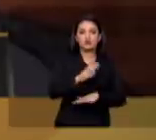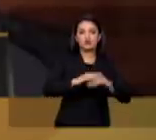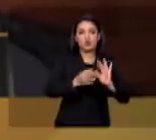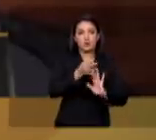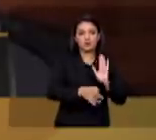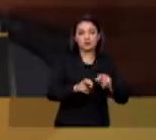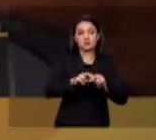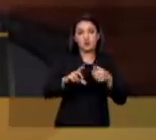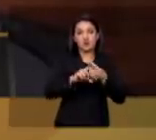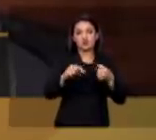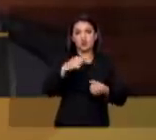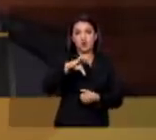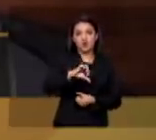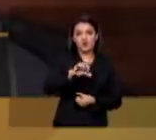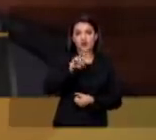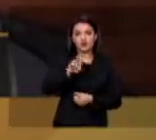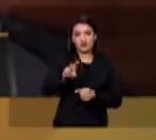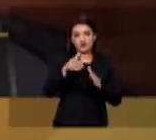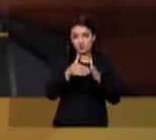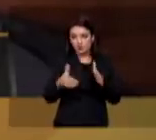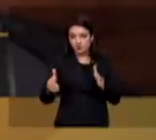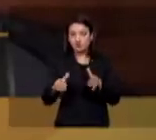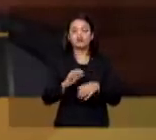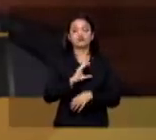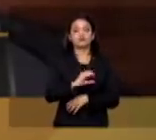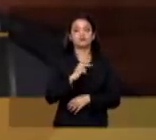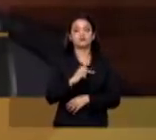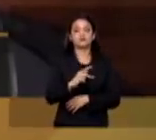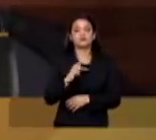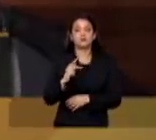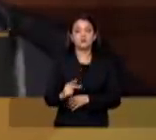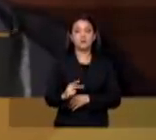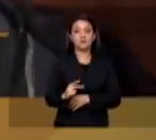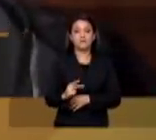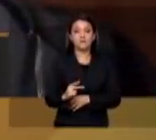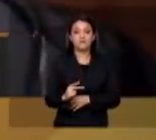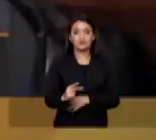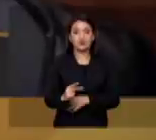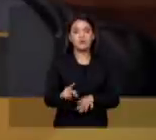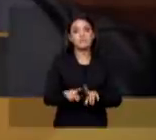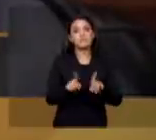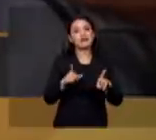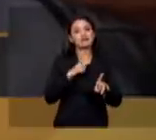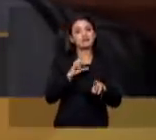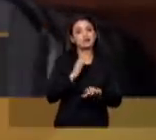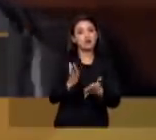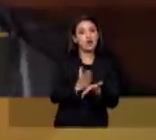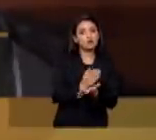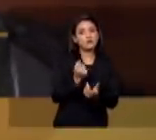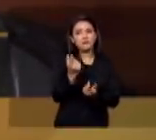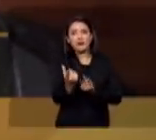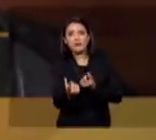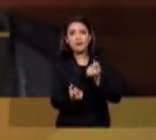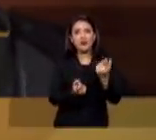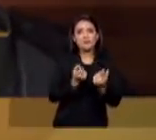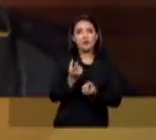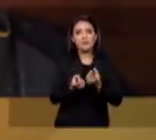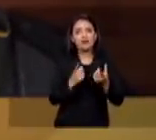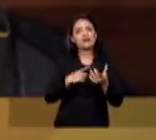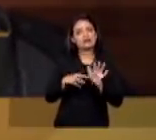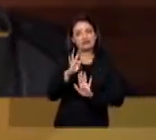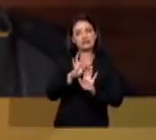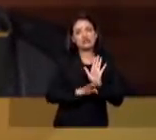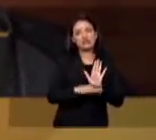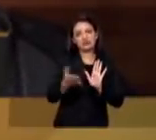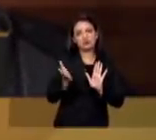95 e seguintes do Código de Processo Penal, mediante a oposição de exceções a tempo e modo.